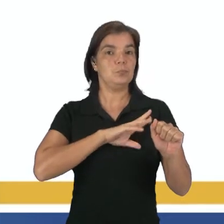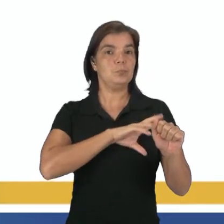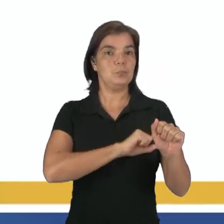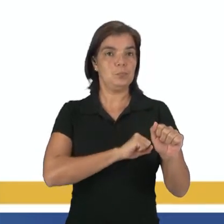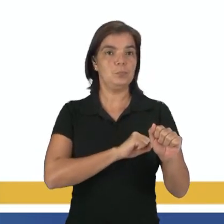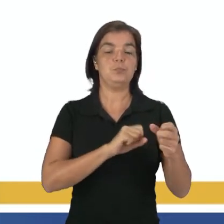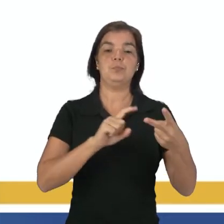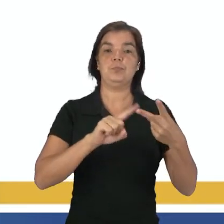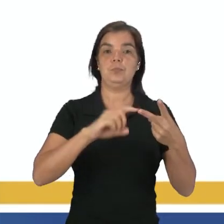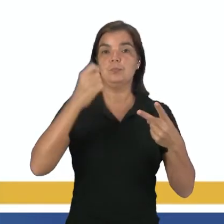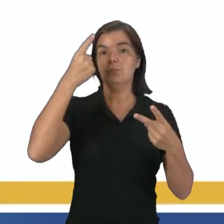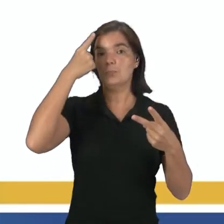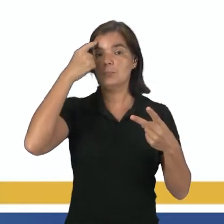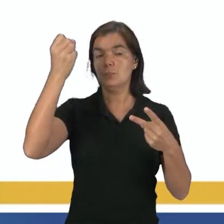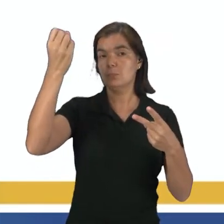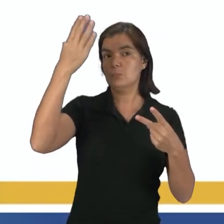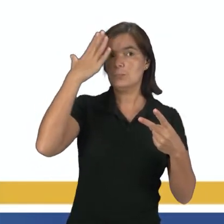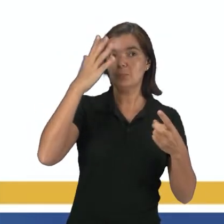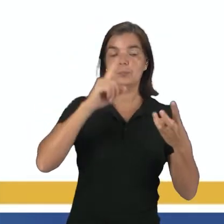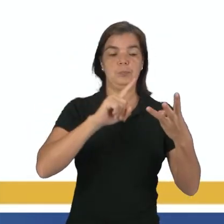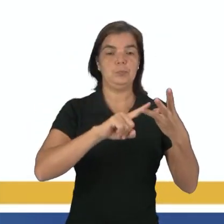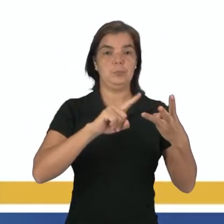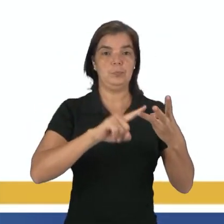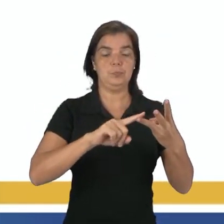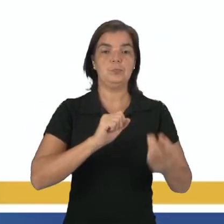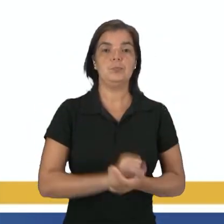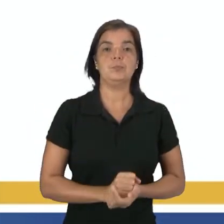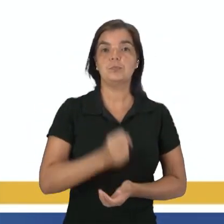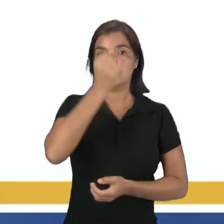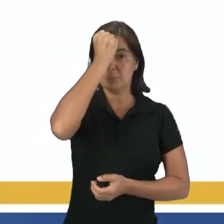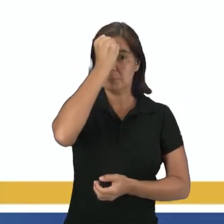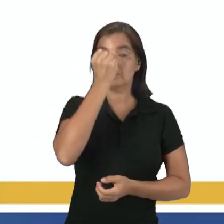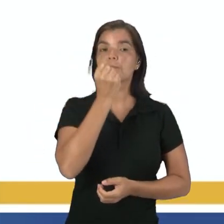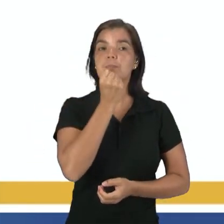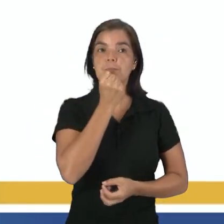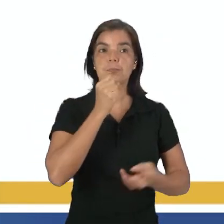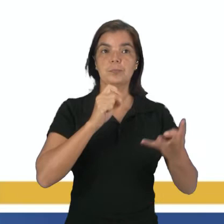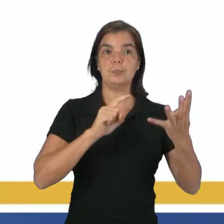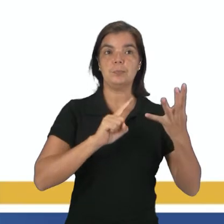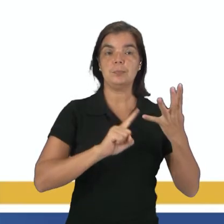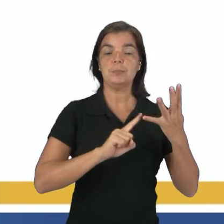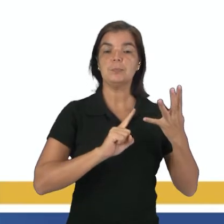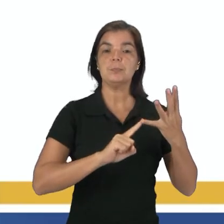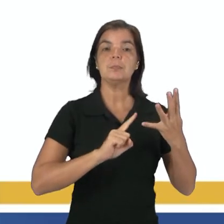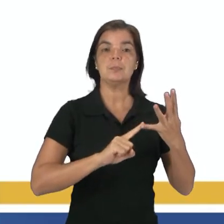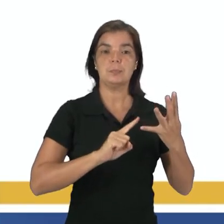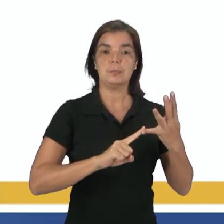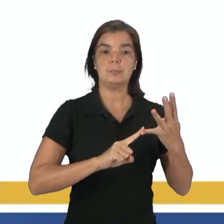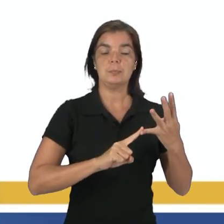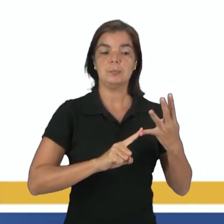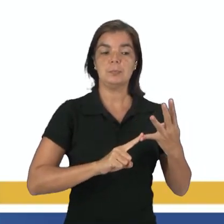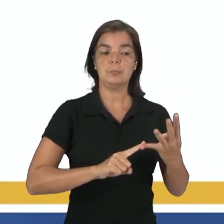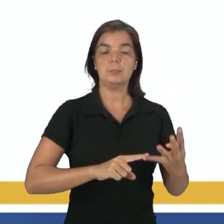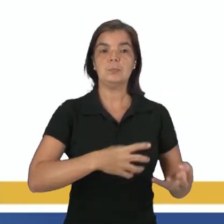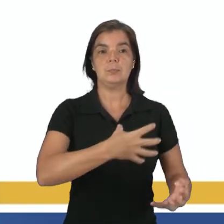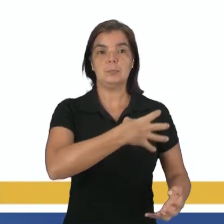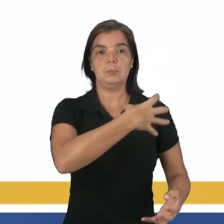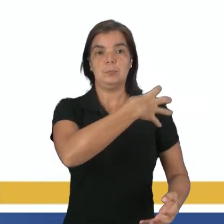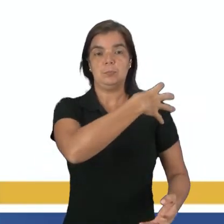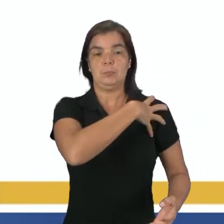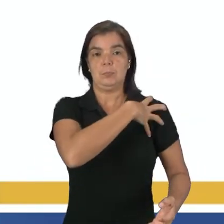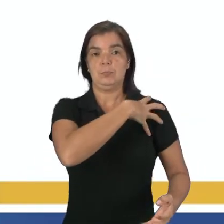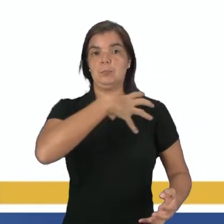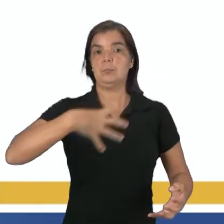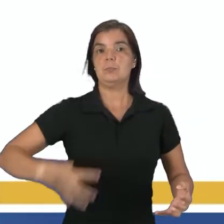romantismo, letra B, iluminismo, letra C, socialismo, letra D, anarquismo,